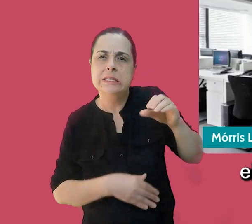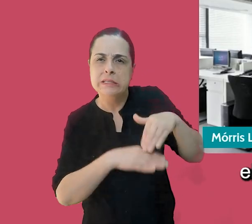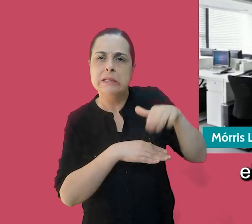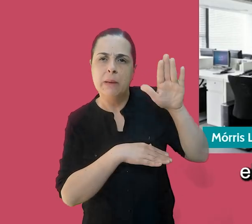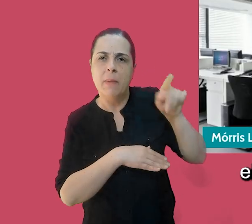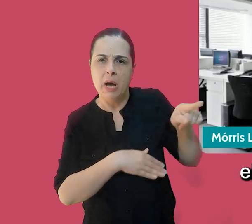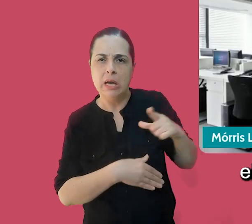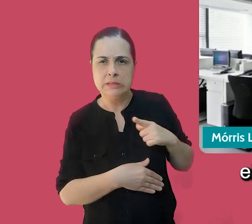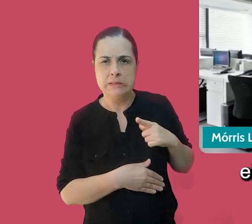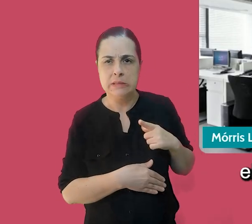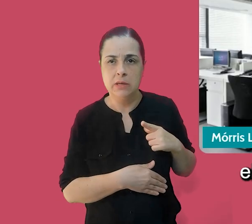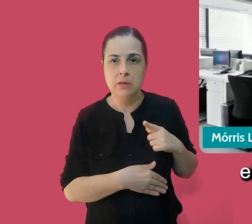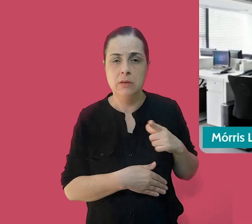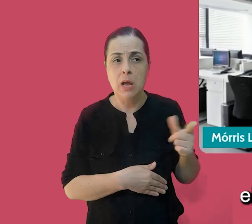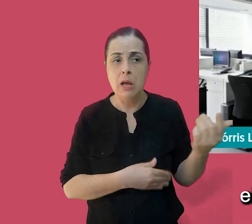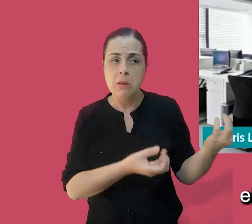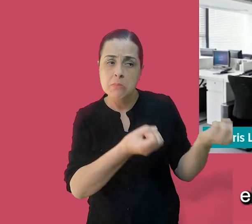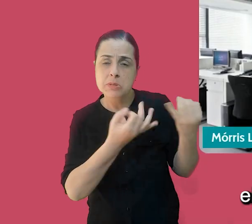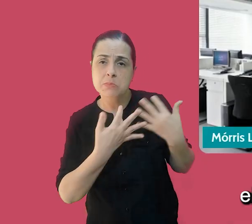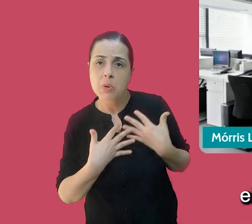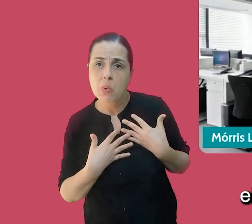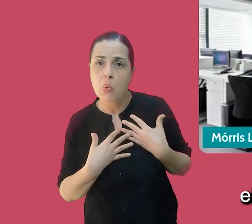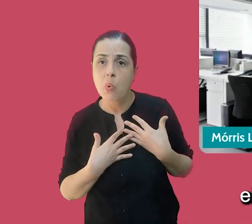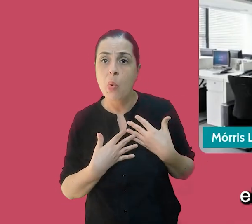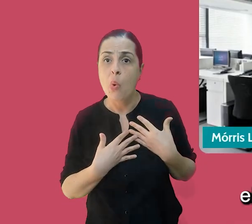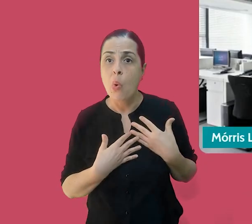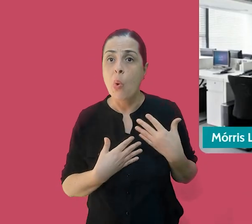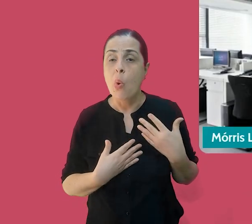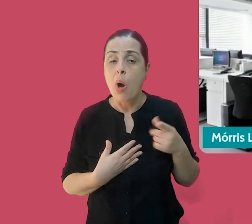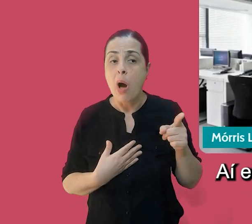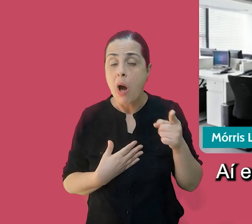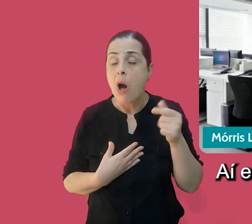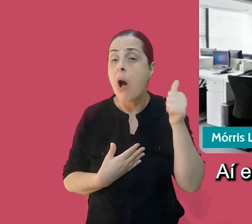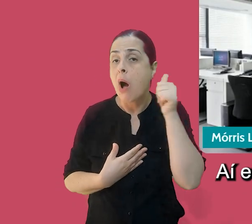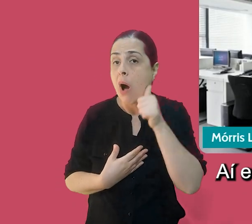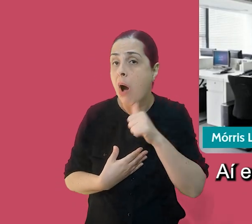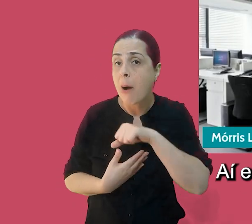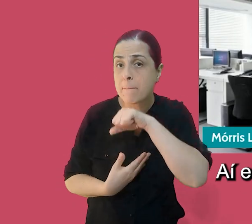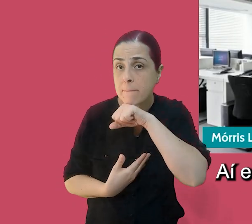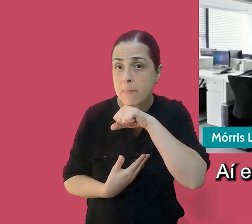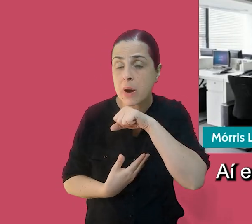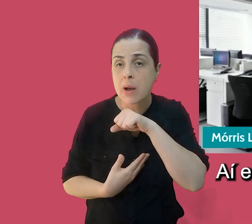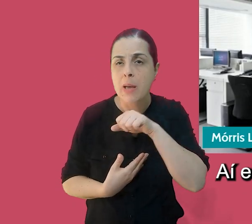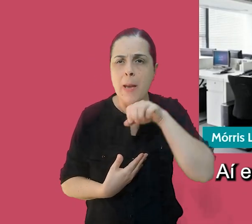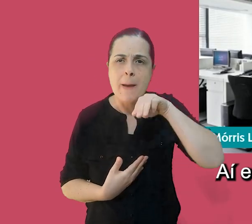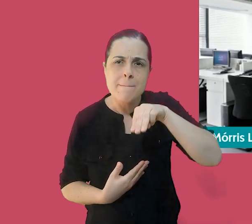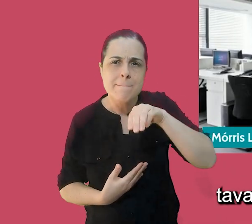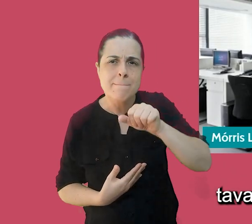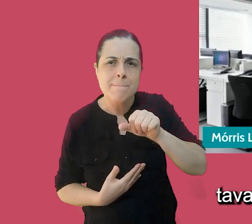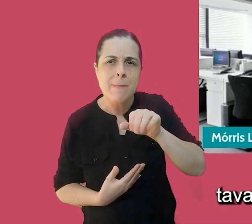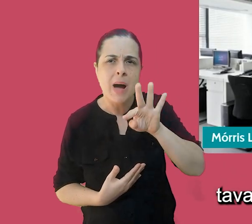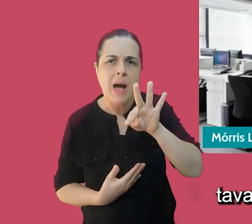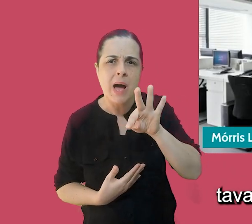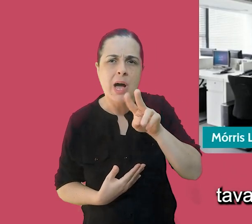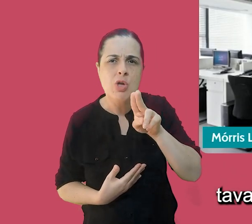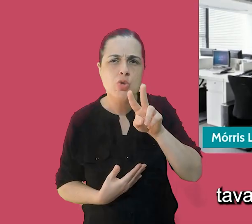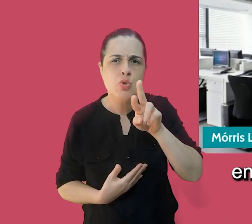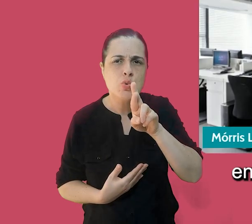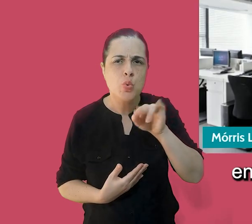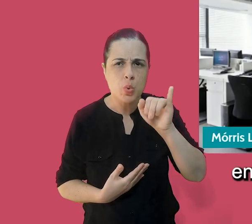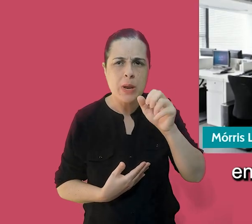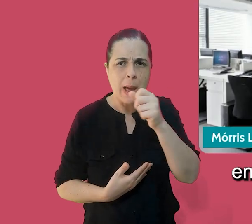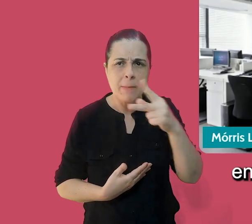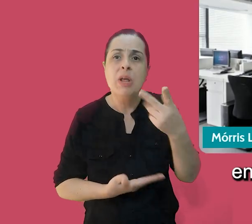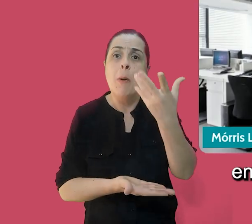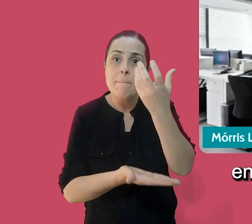ele estava contando para mim, não sei o que ela baixou o app do Maturi. Aí, primeiro que eu não sabia que o Maturi tinha app, tava, meu, Maurício, me conta mais. Então,